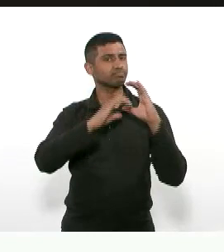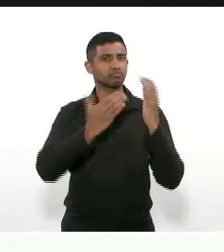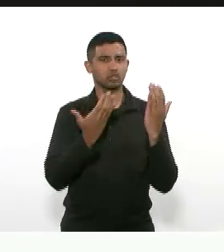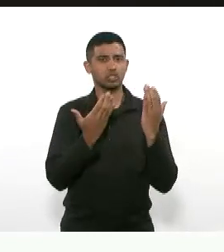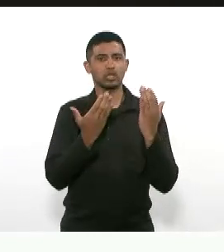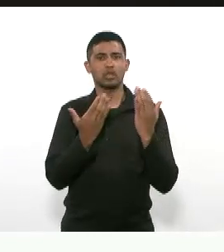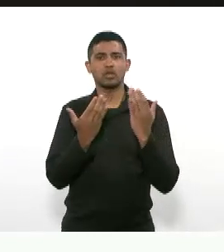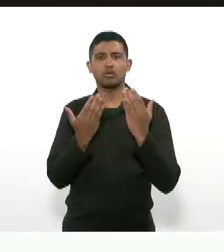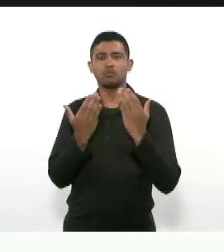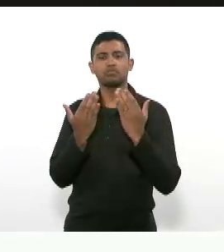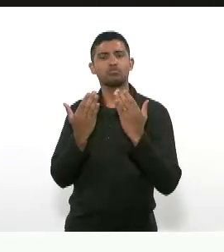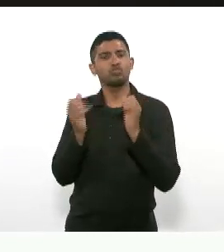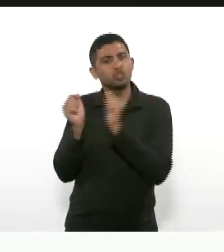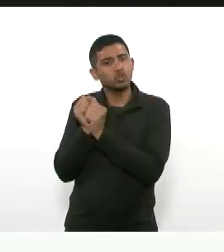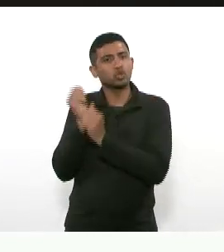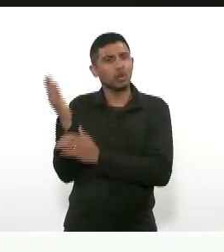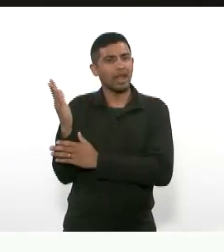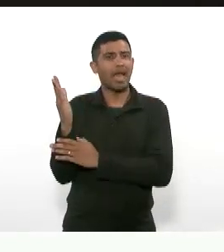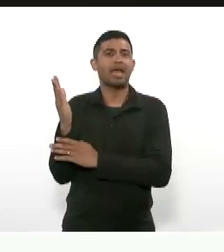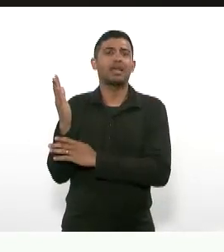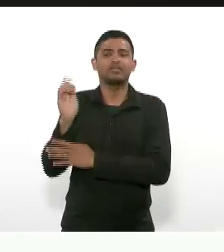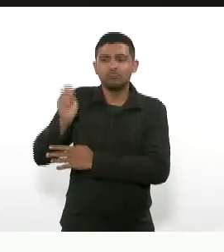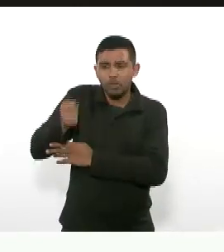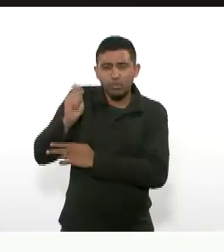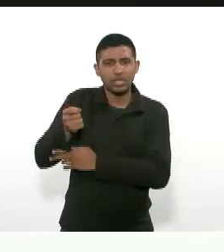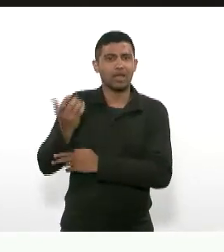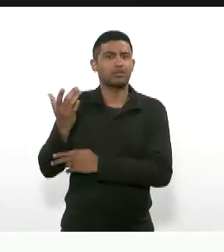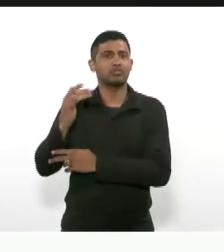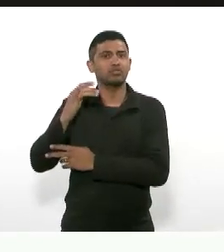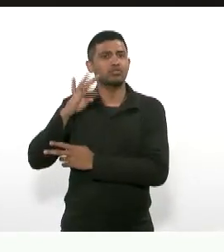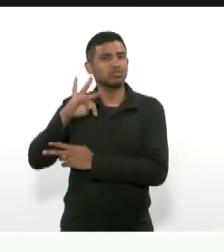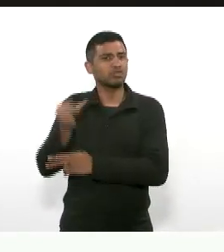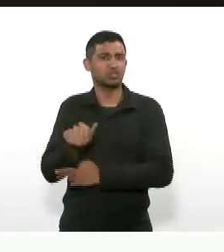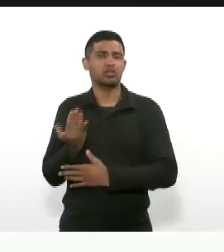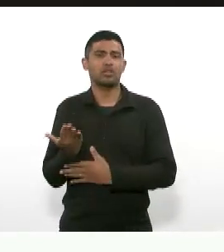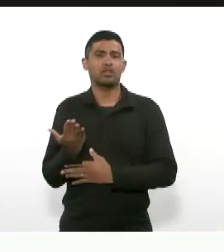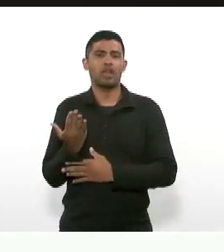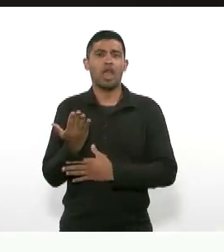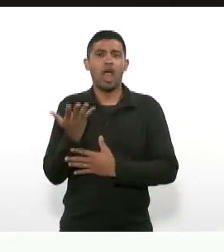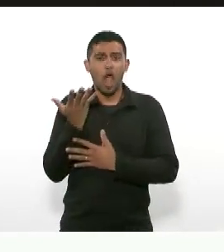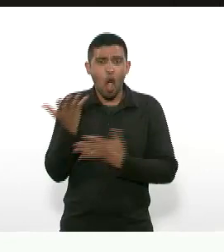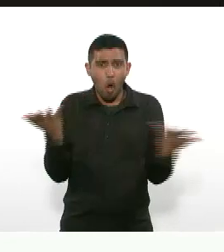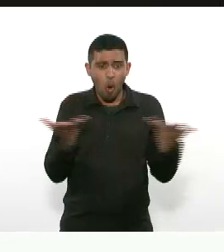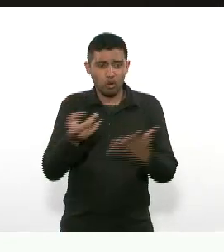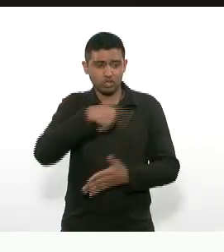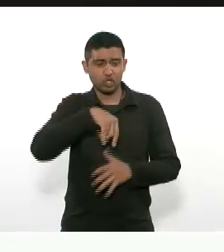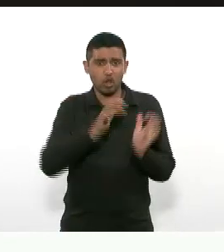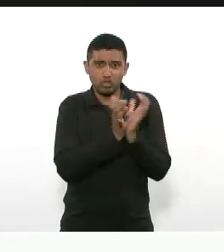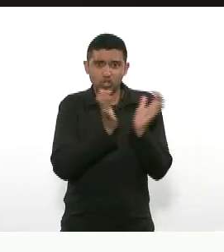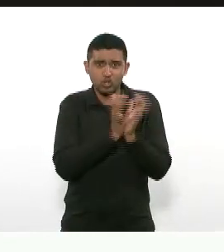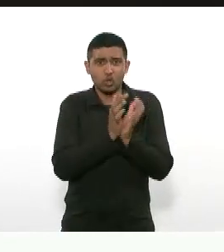de Justiça, porque hoje em dia a própria perícia não consegue se falar, porque nós não temos um